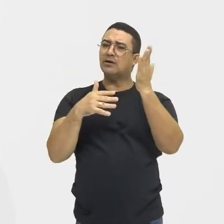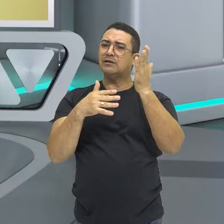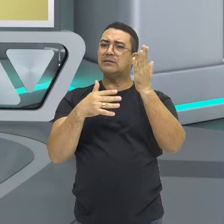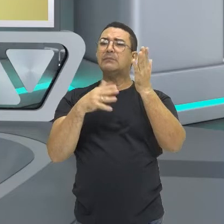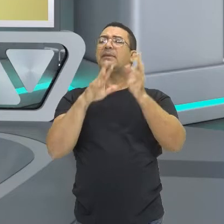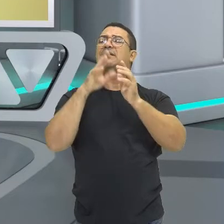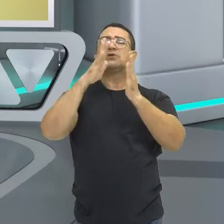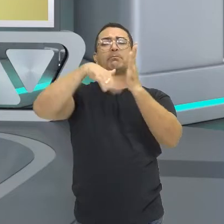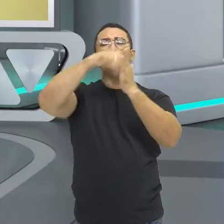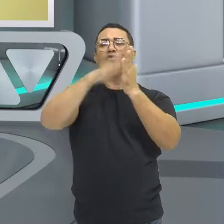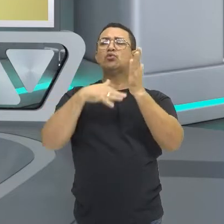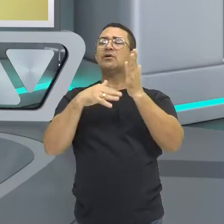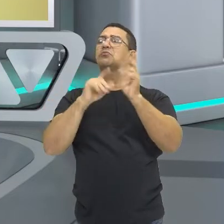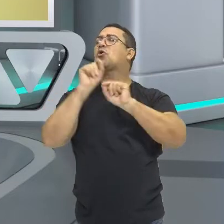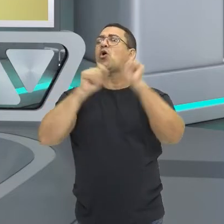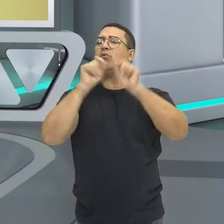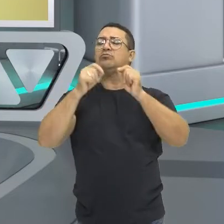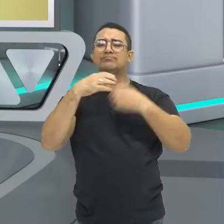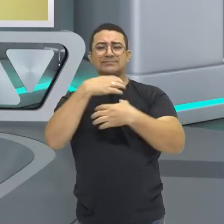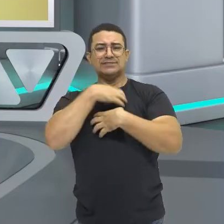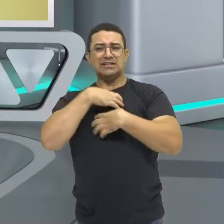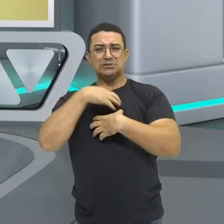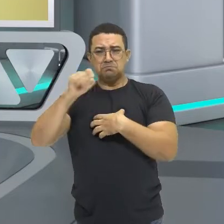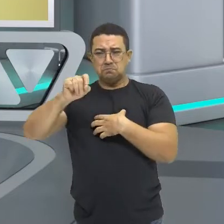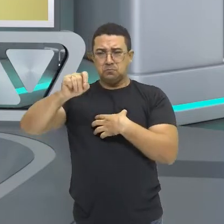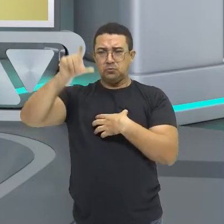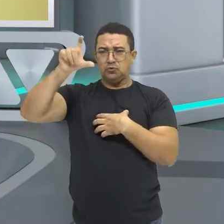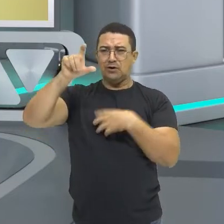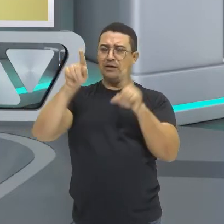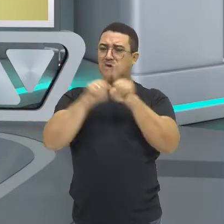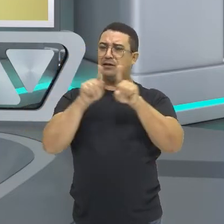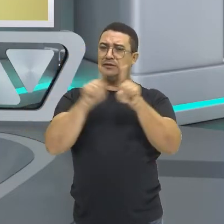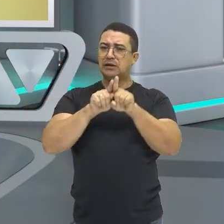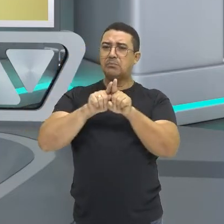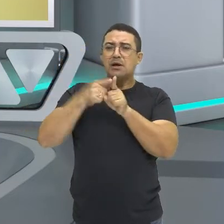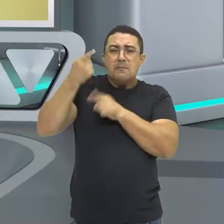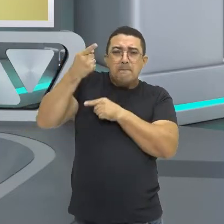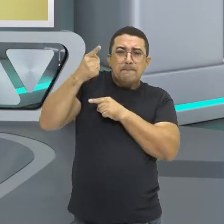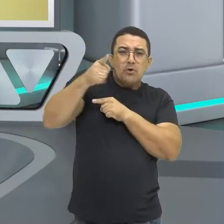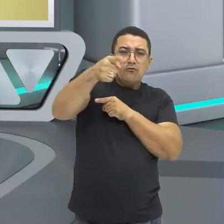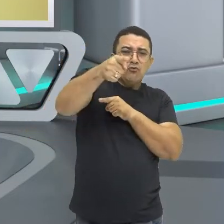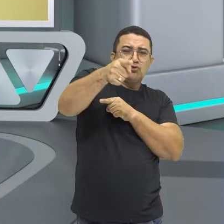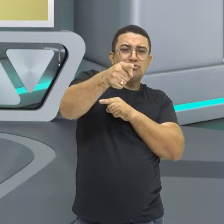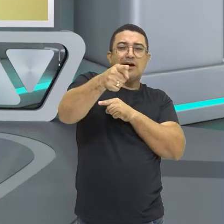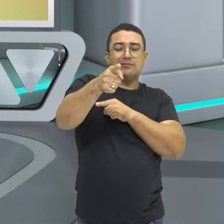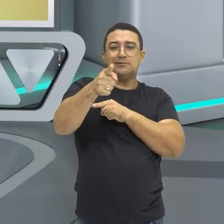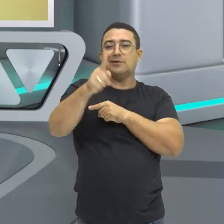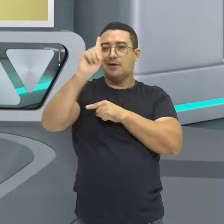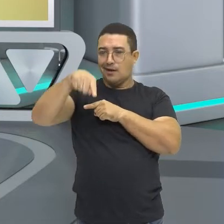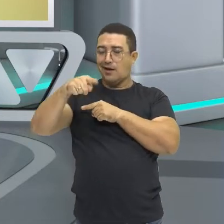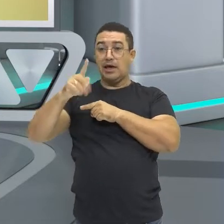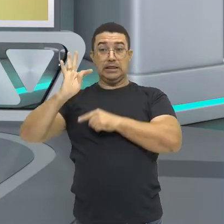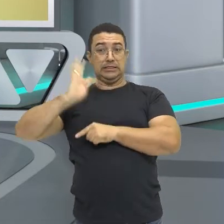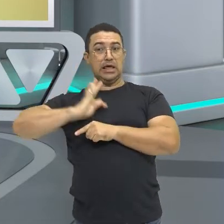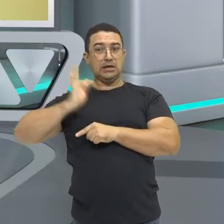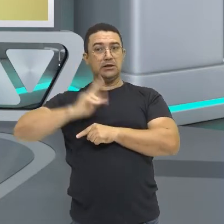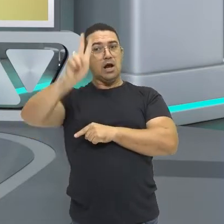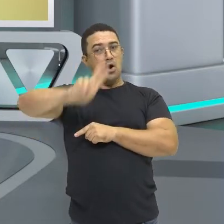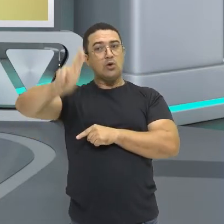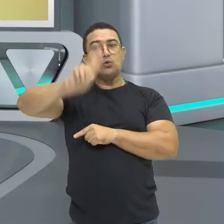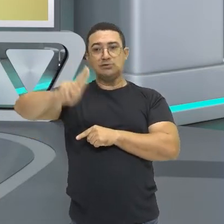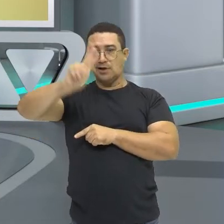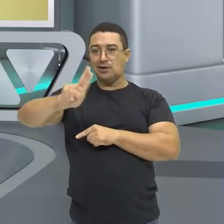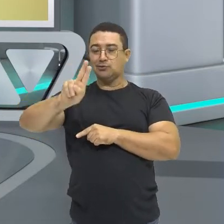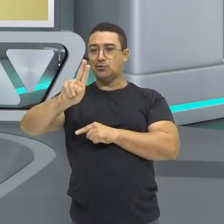obra de arte. Tá? Então, essa técnica foi muito explorada no Barroco, mas ela não foi descoberta